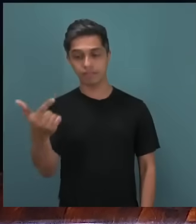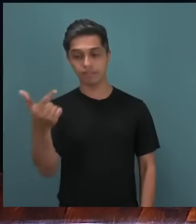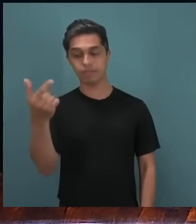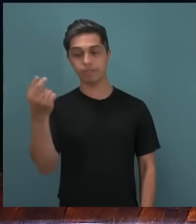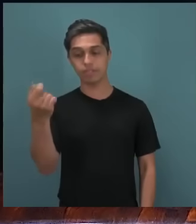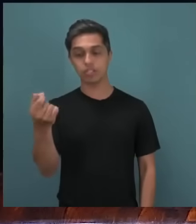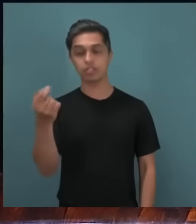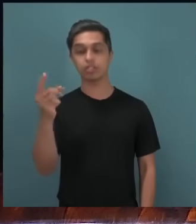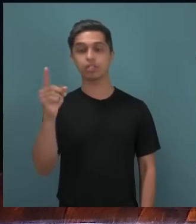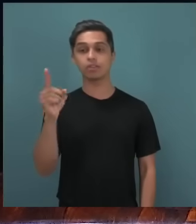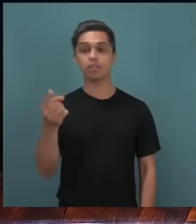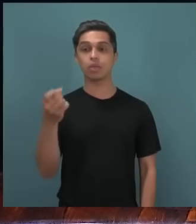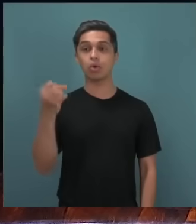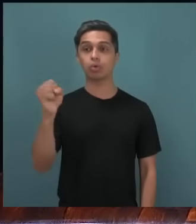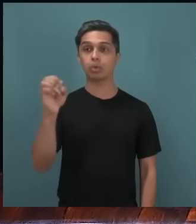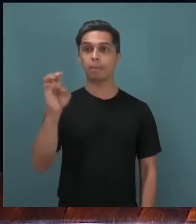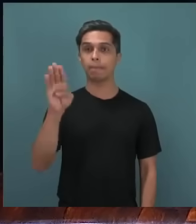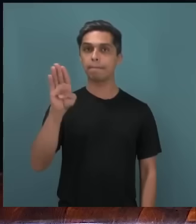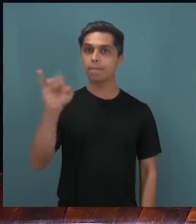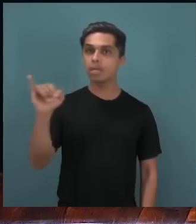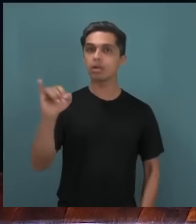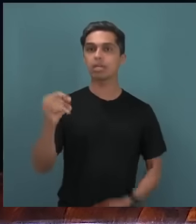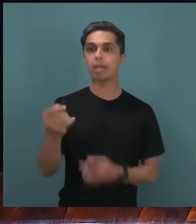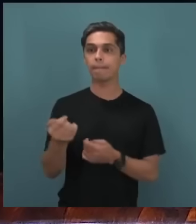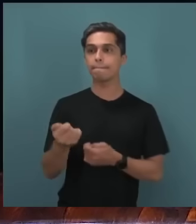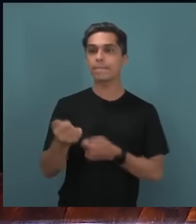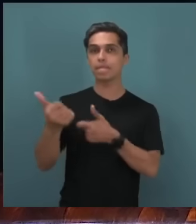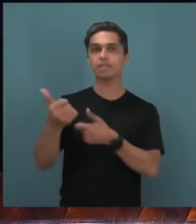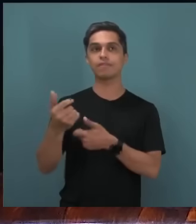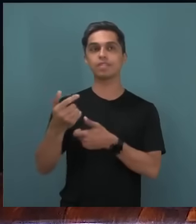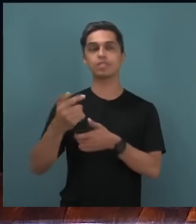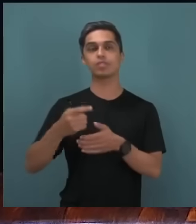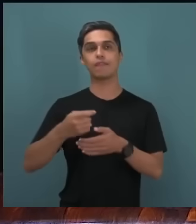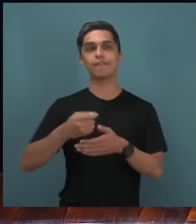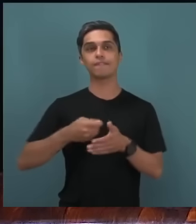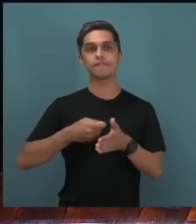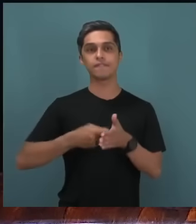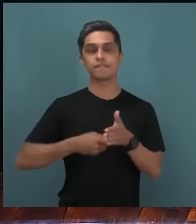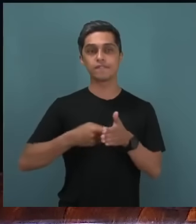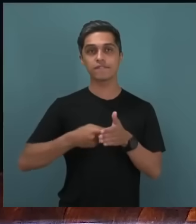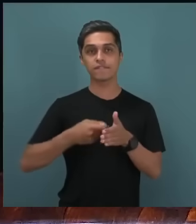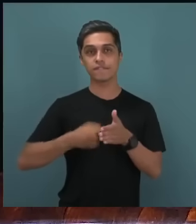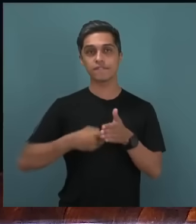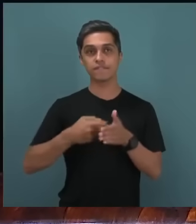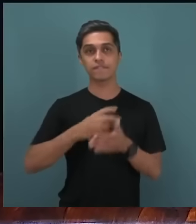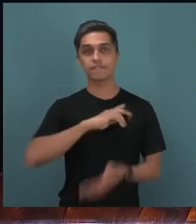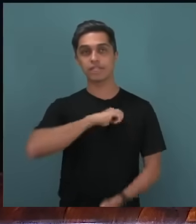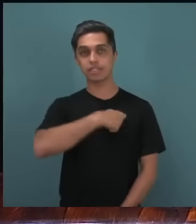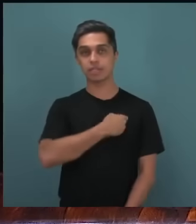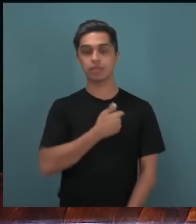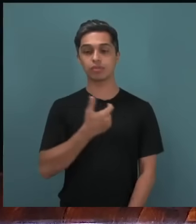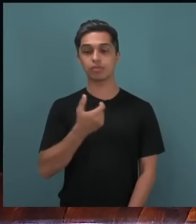620,8 bilhões em benefícios fiscais em 2026.